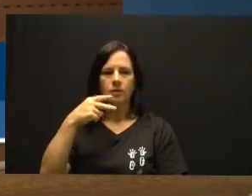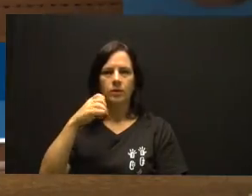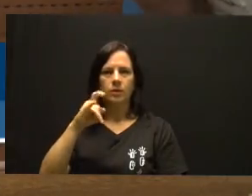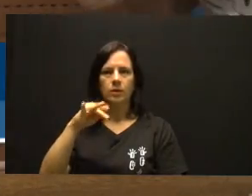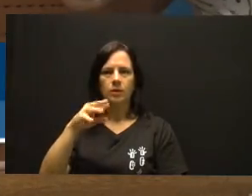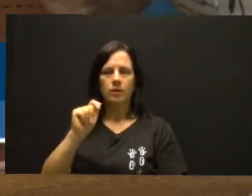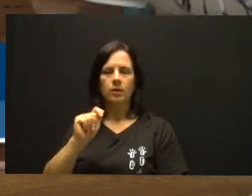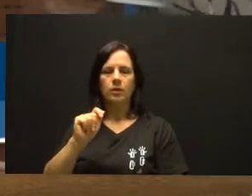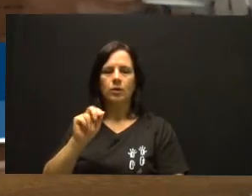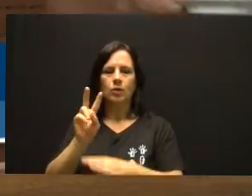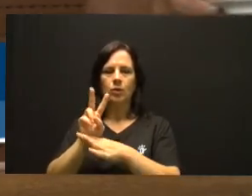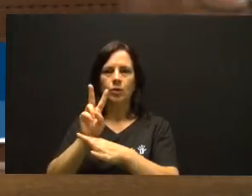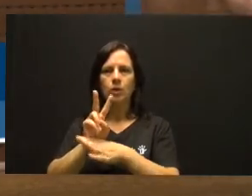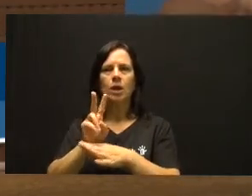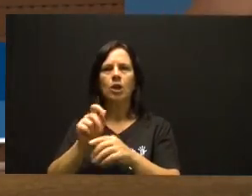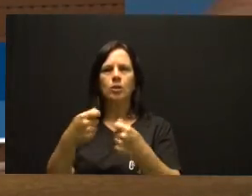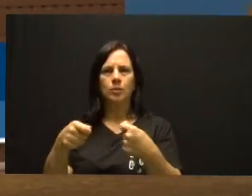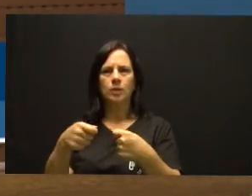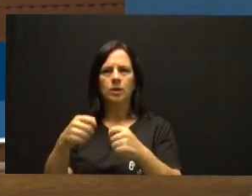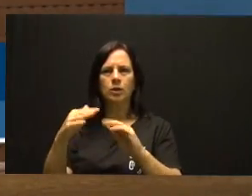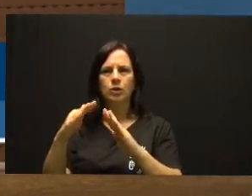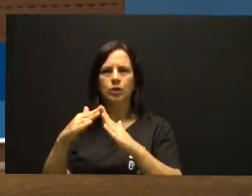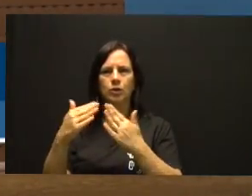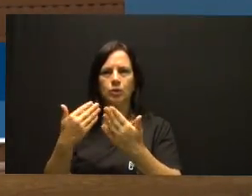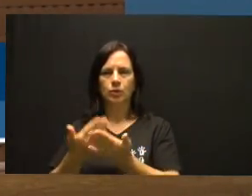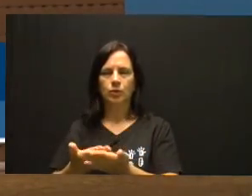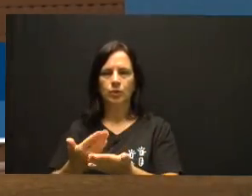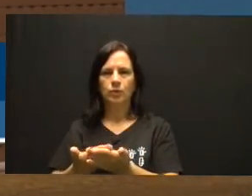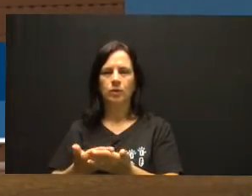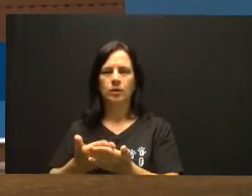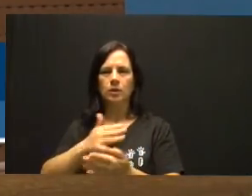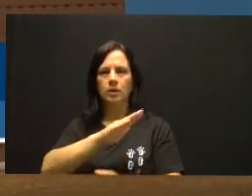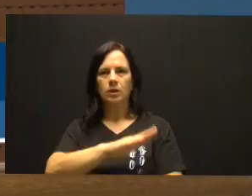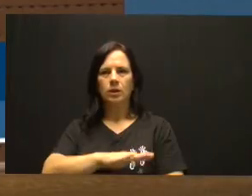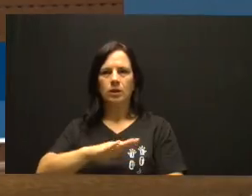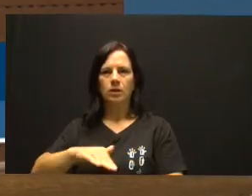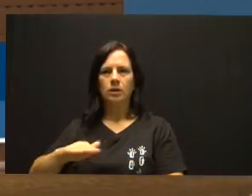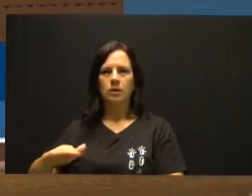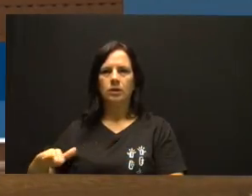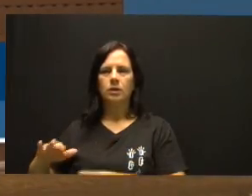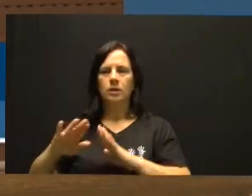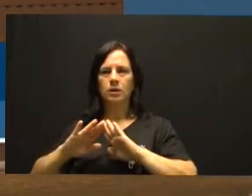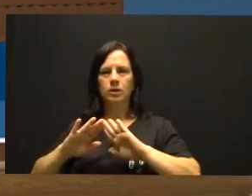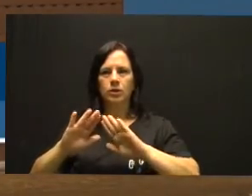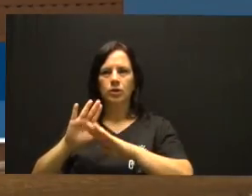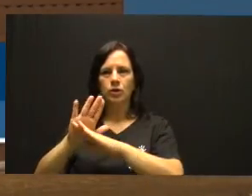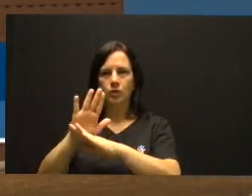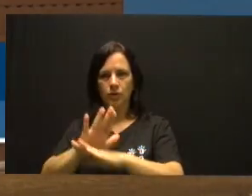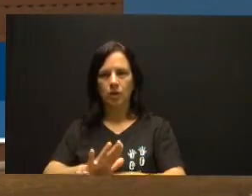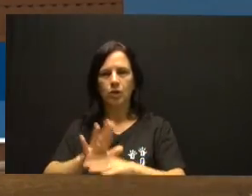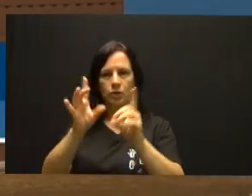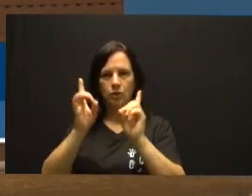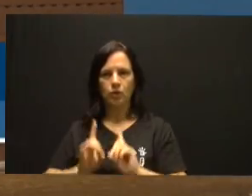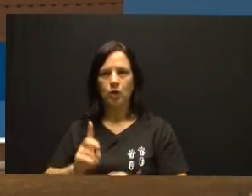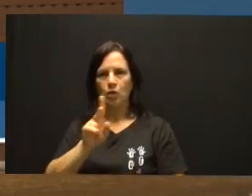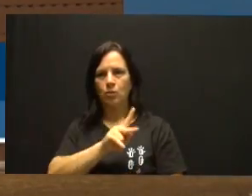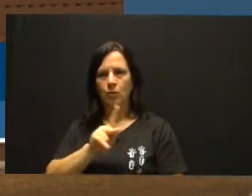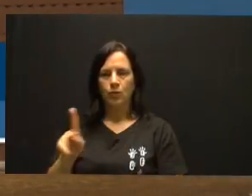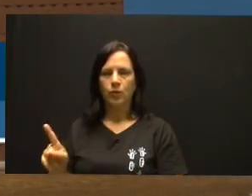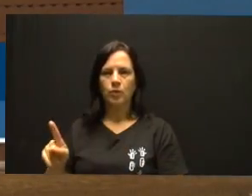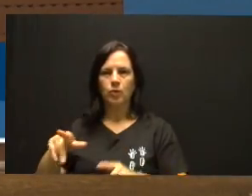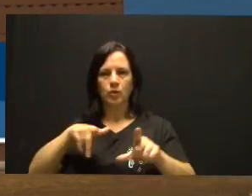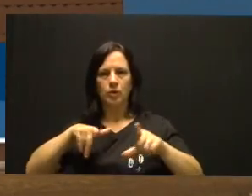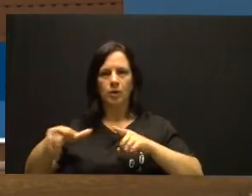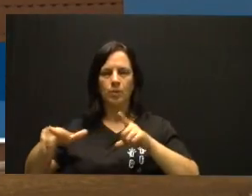uma grande manutenção é necessária naquele prédio para que as crianças sejam atendidas com dignidade. Professores,